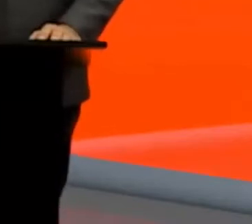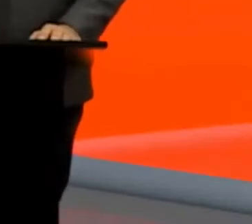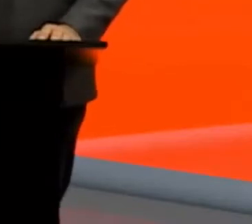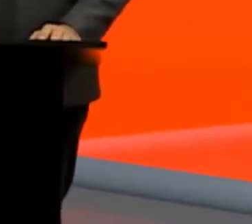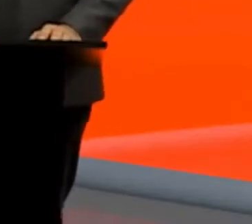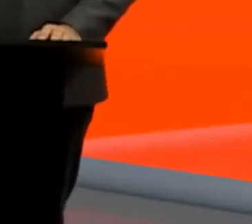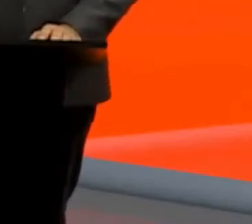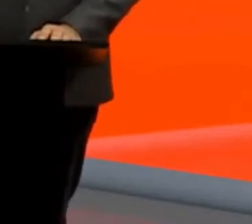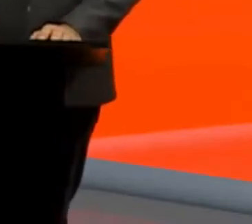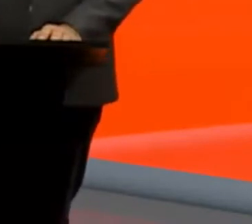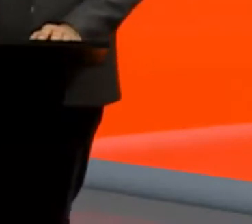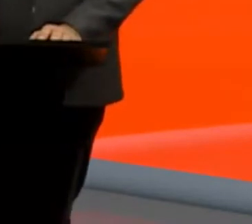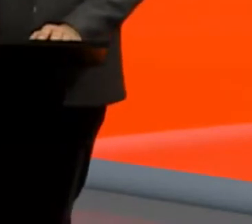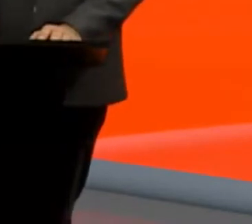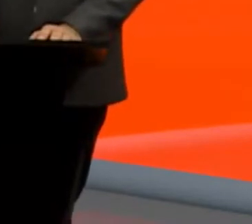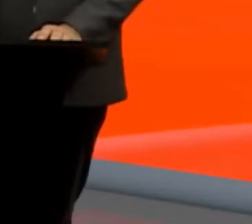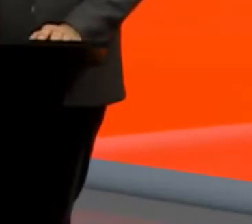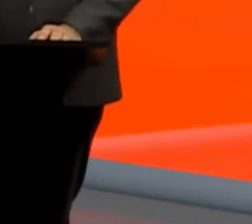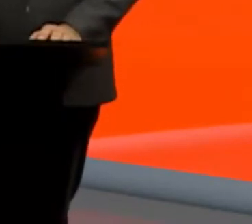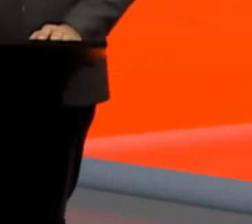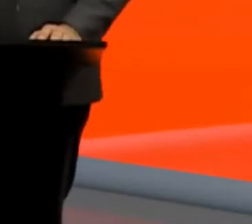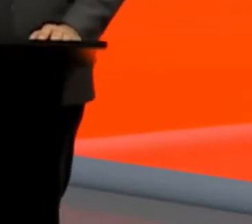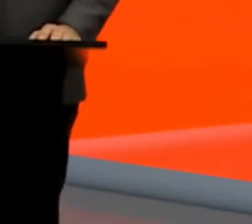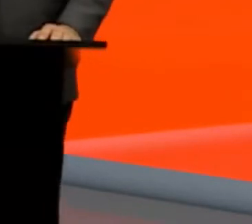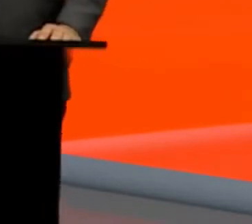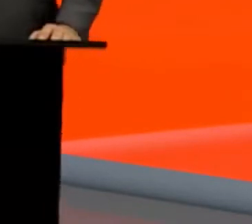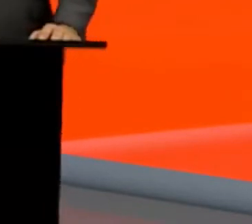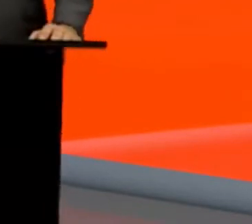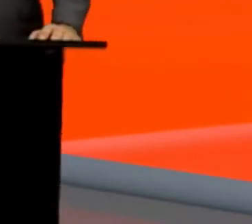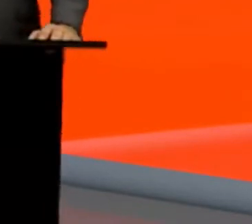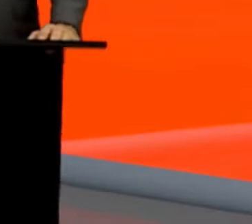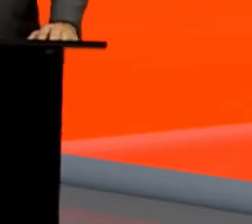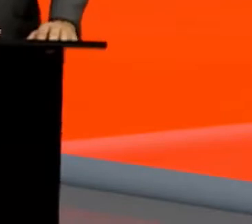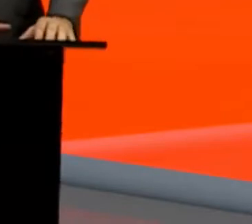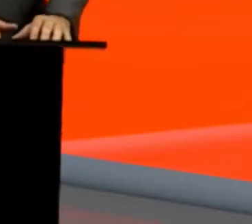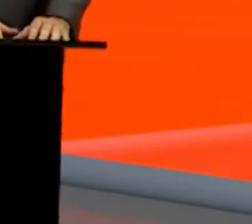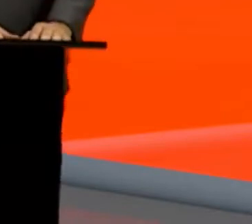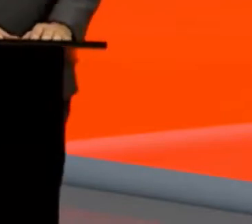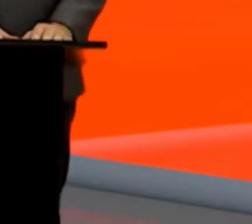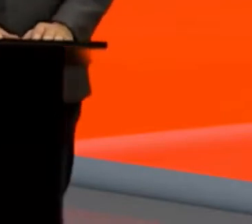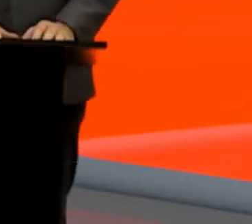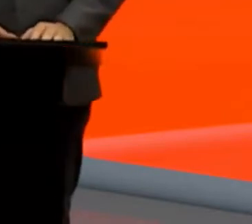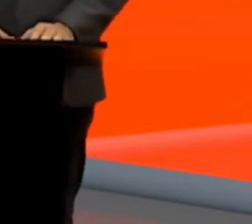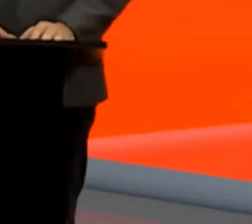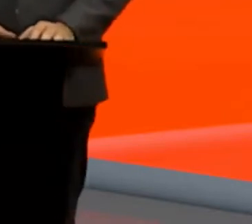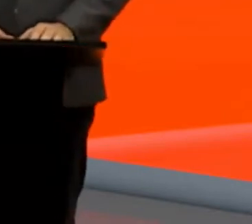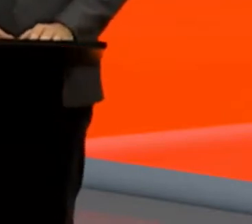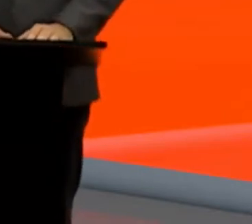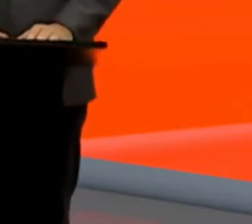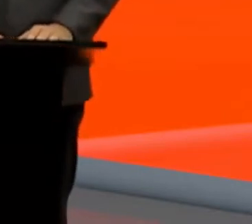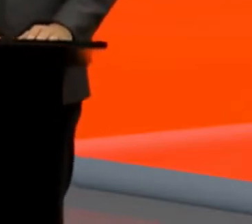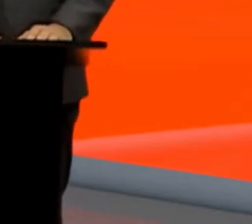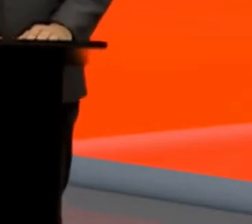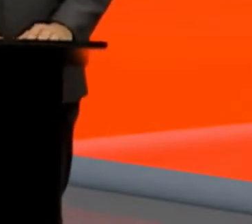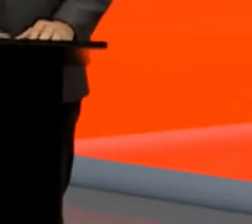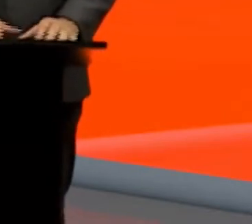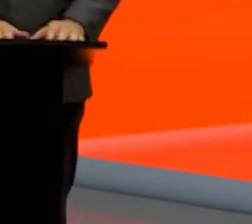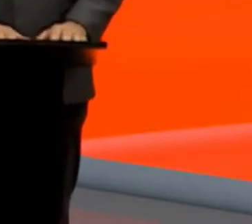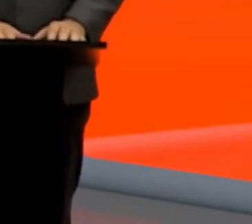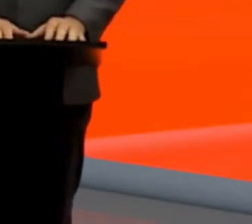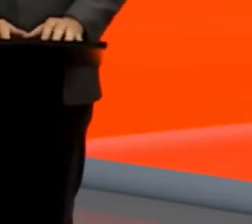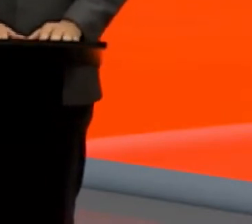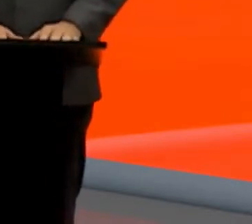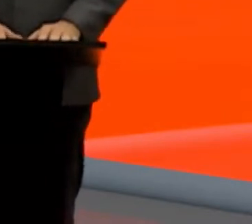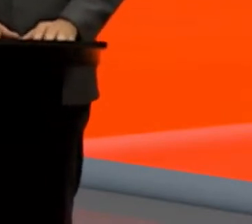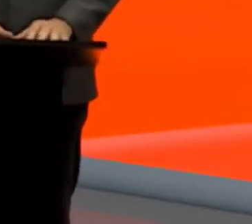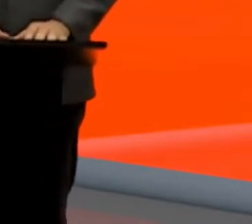LGPD. O presente painel abordará a visão do STJ e o papel do Poder Judiciário